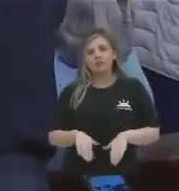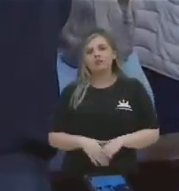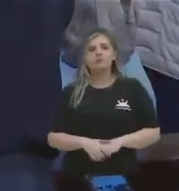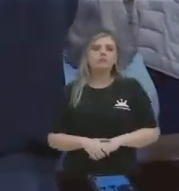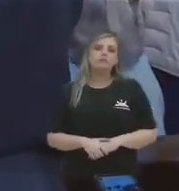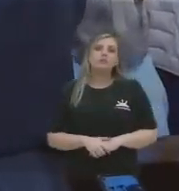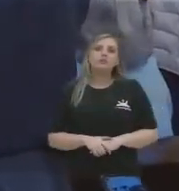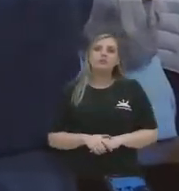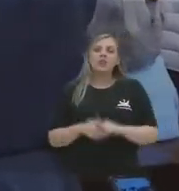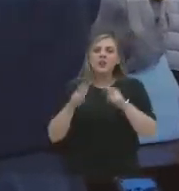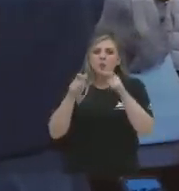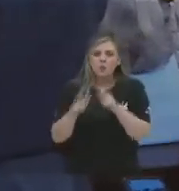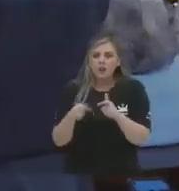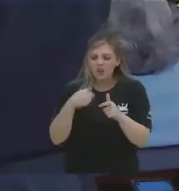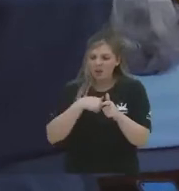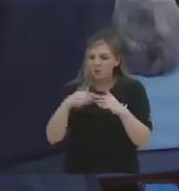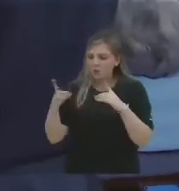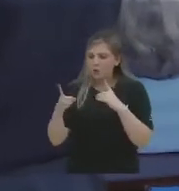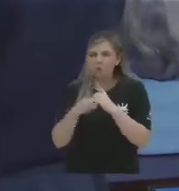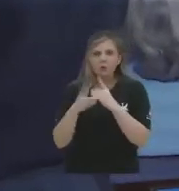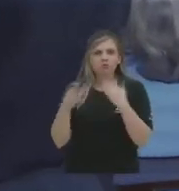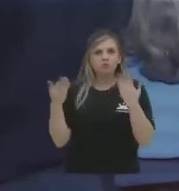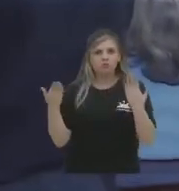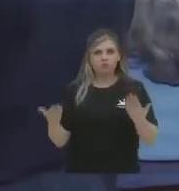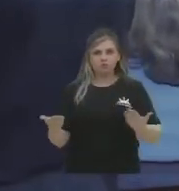vou encontrar isso?